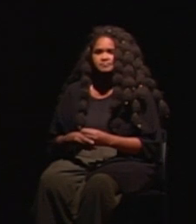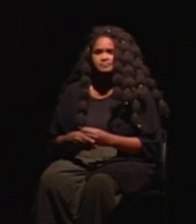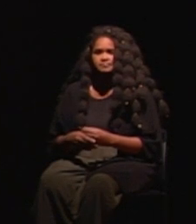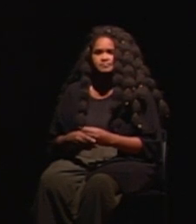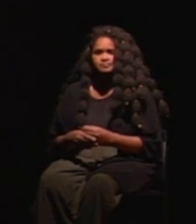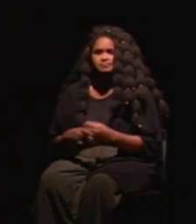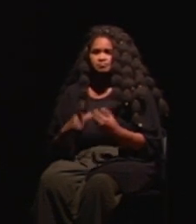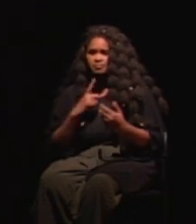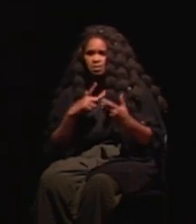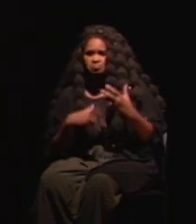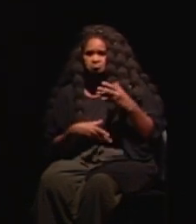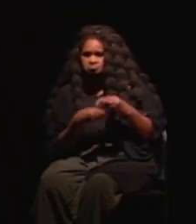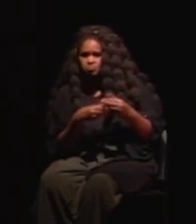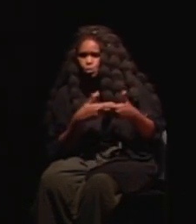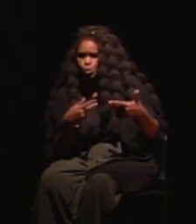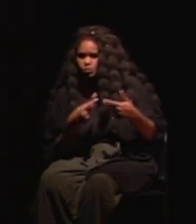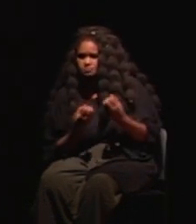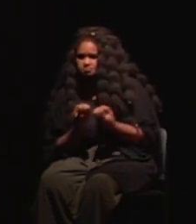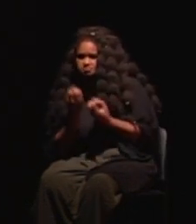alguma coisa que a gente possa falar? Não.